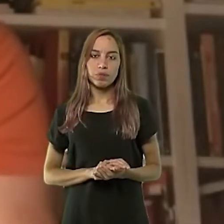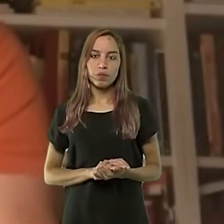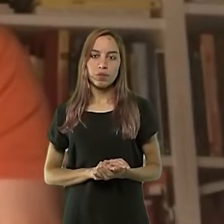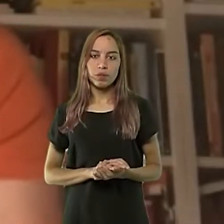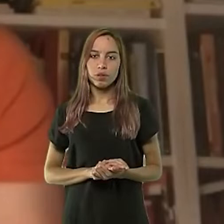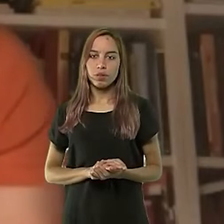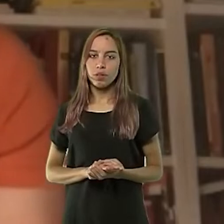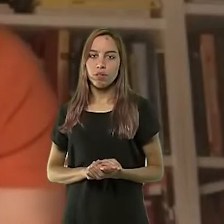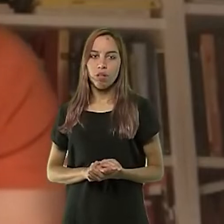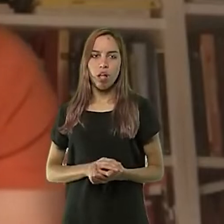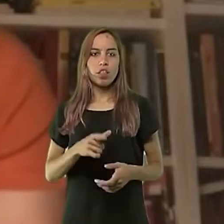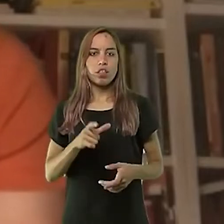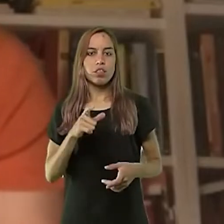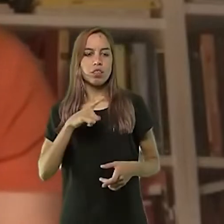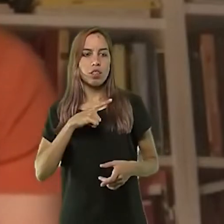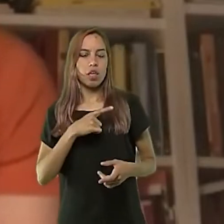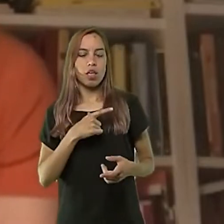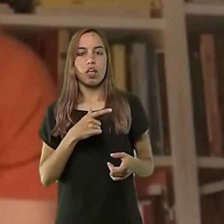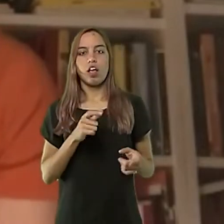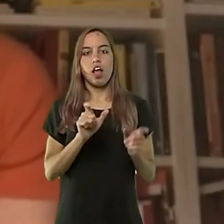própria estrutura literária